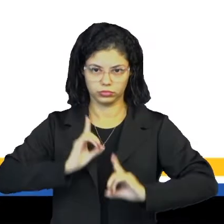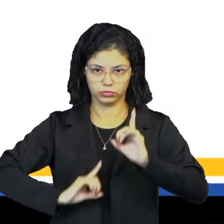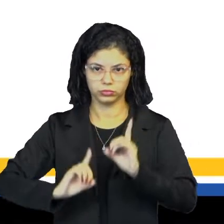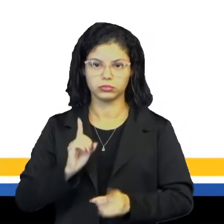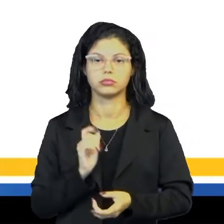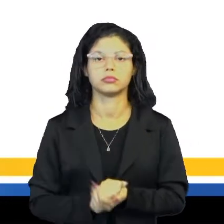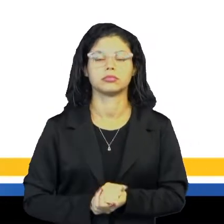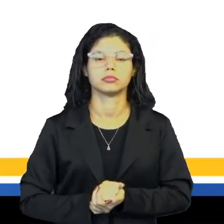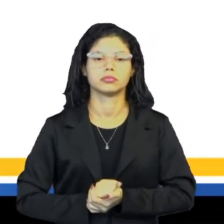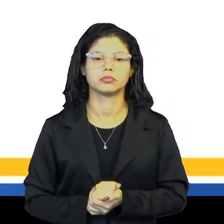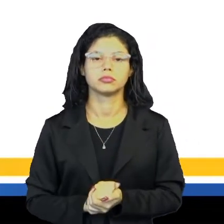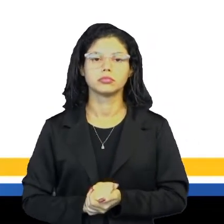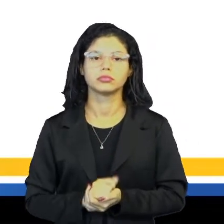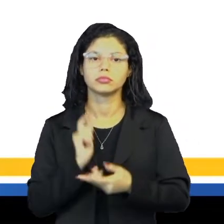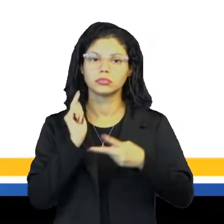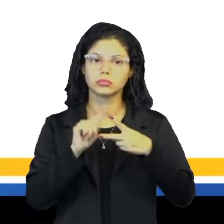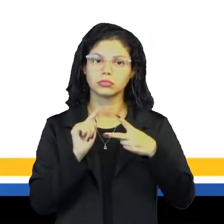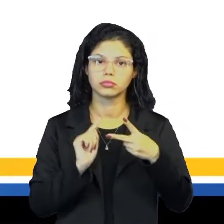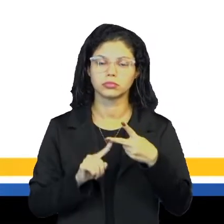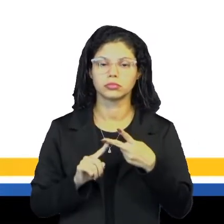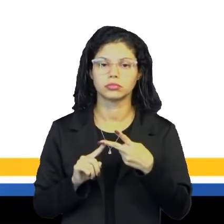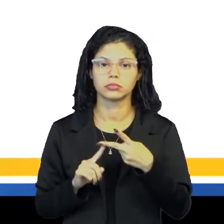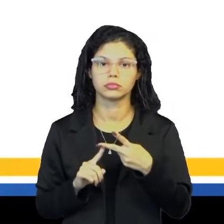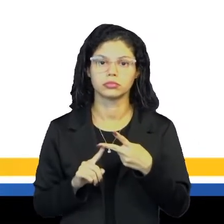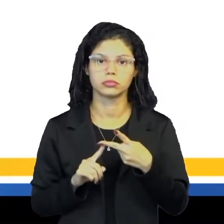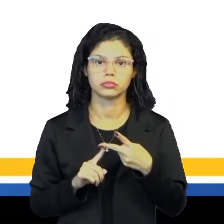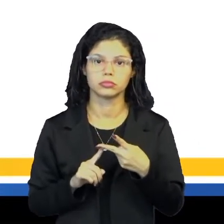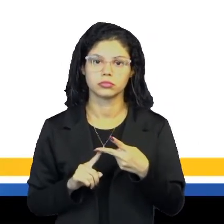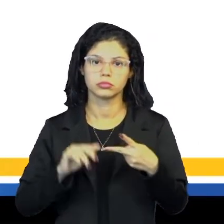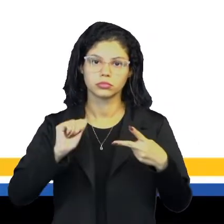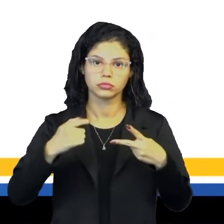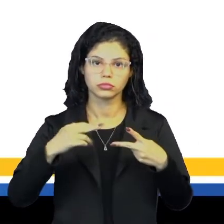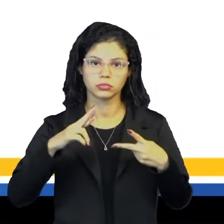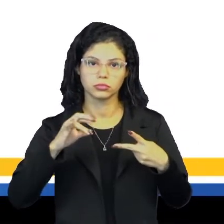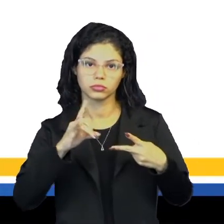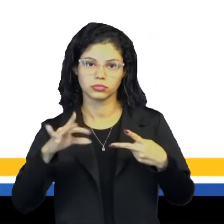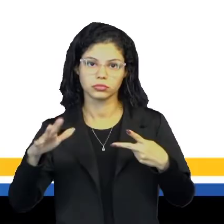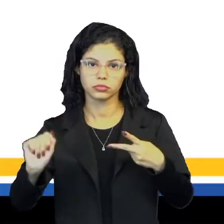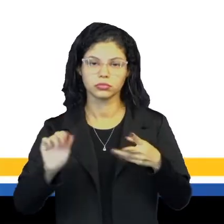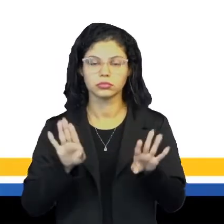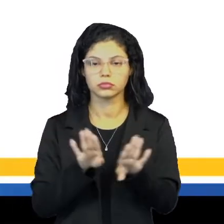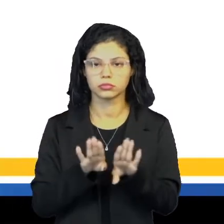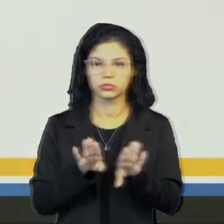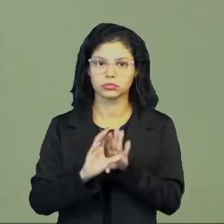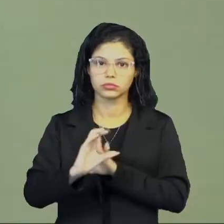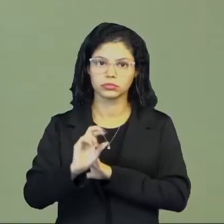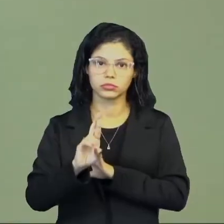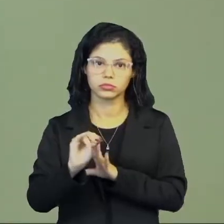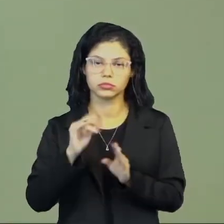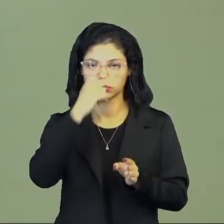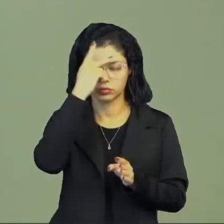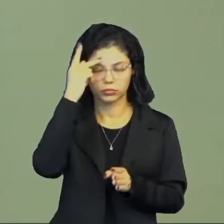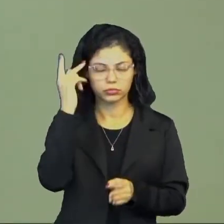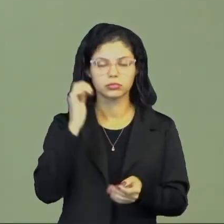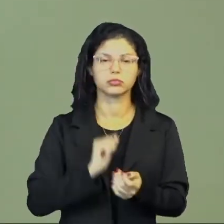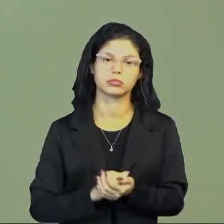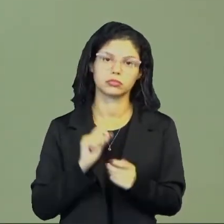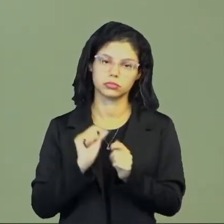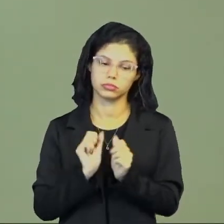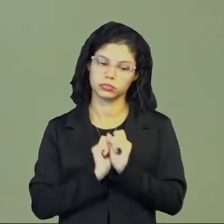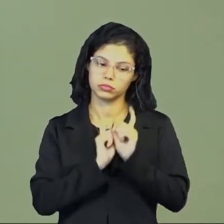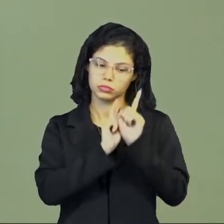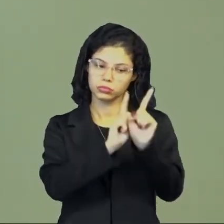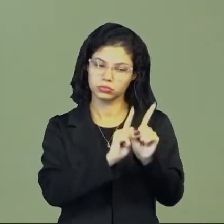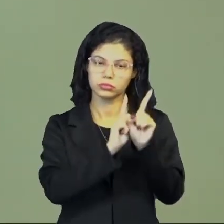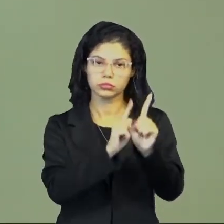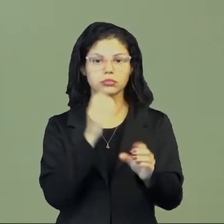temos aí duas concepções, a procissão, o ditirambo, e o coro, as pessoas que